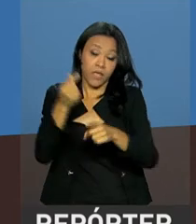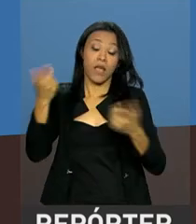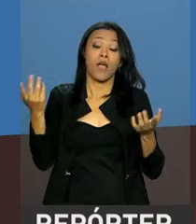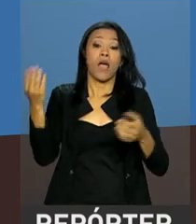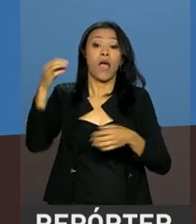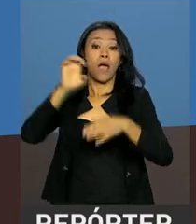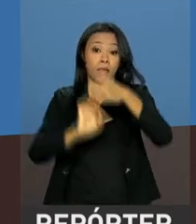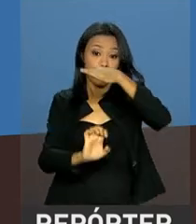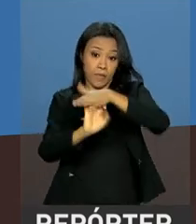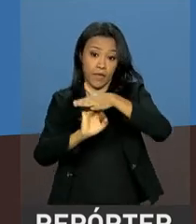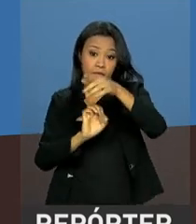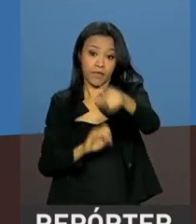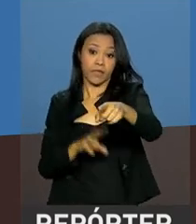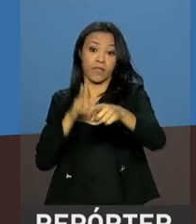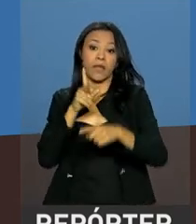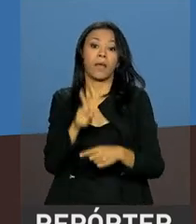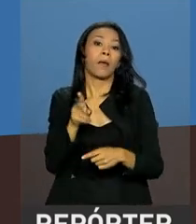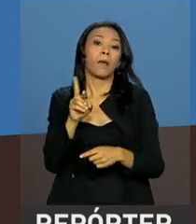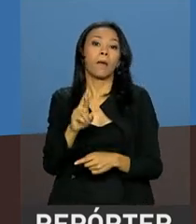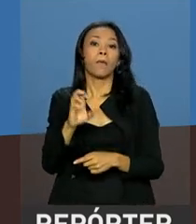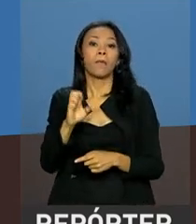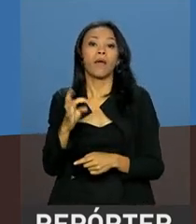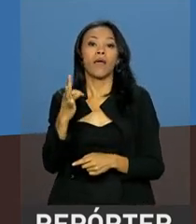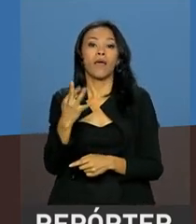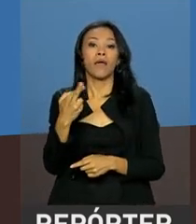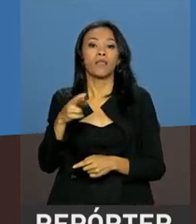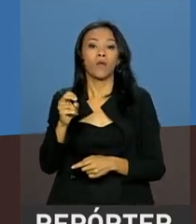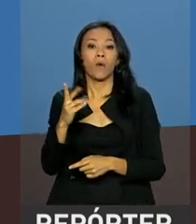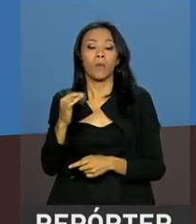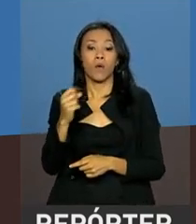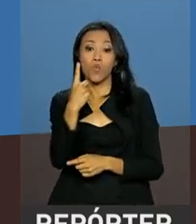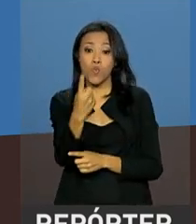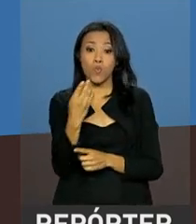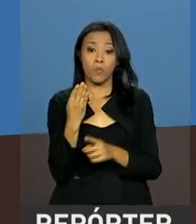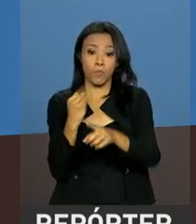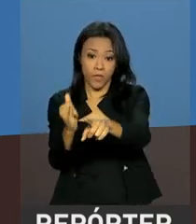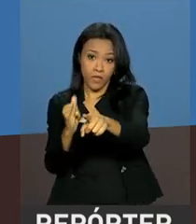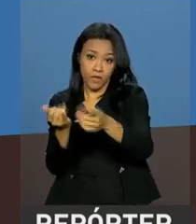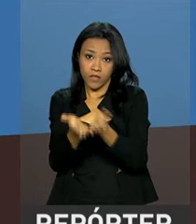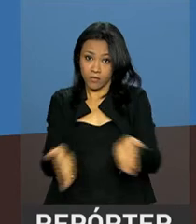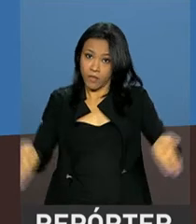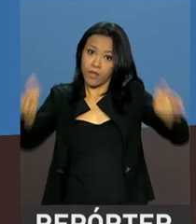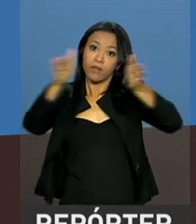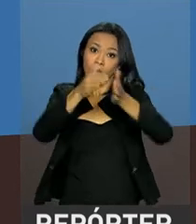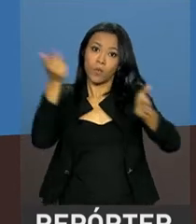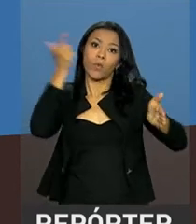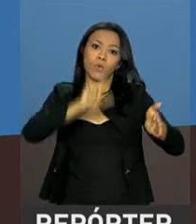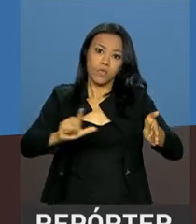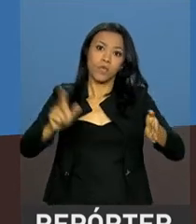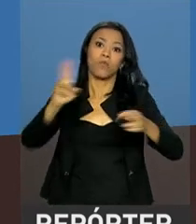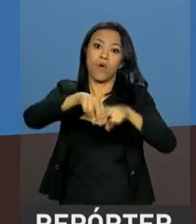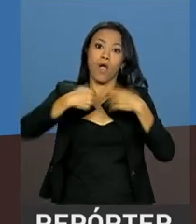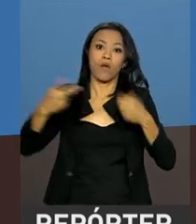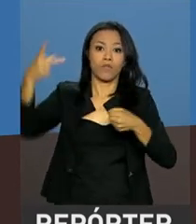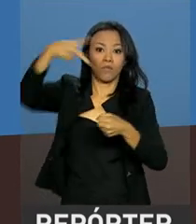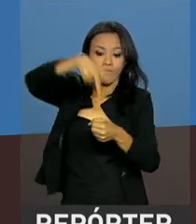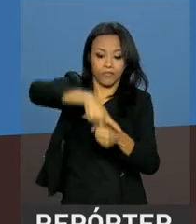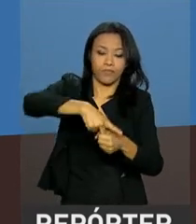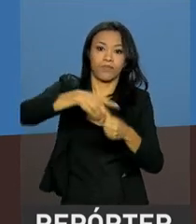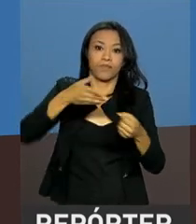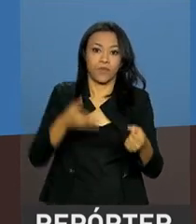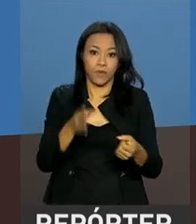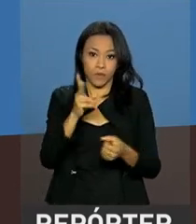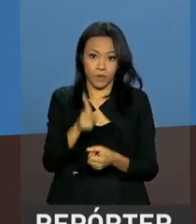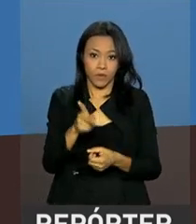Petrobras atingiu no fim do ano passado 1 bilhão de barris de petróleo produzidos no pré-sal. Mas a estimativa é